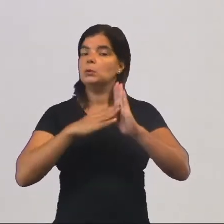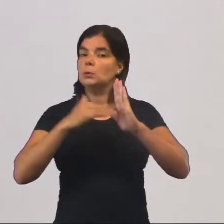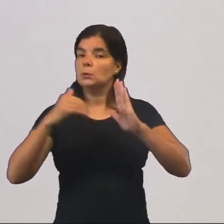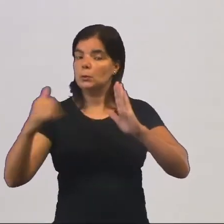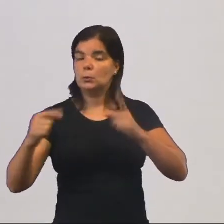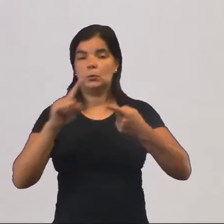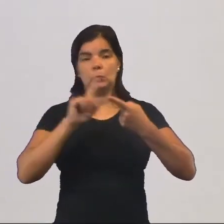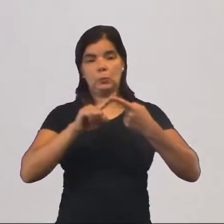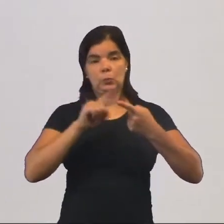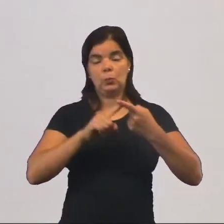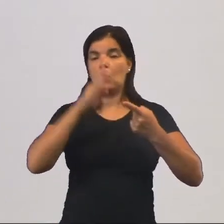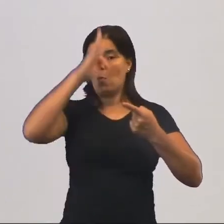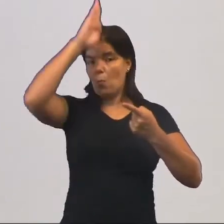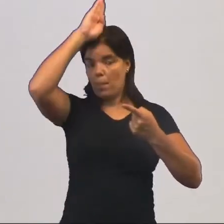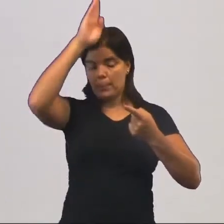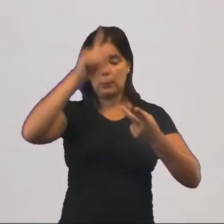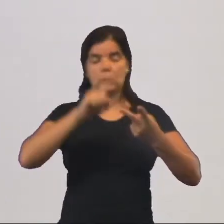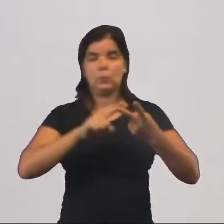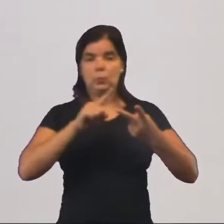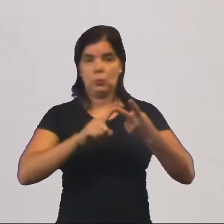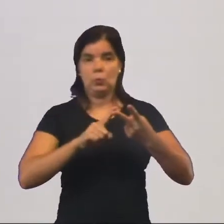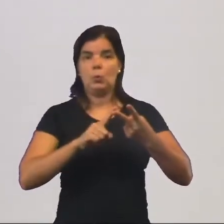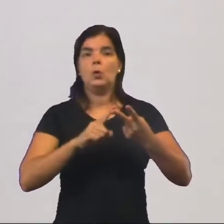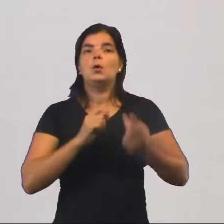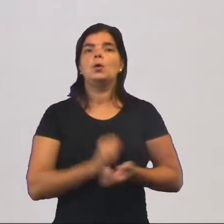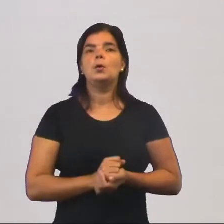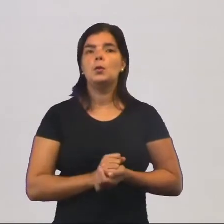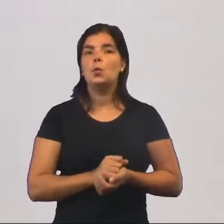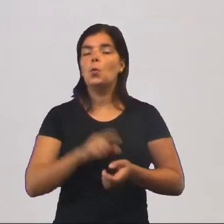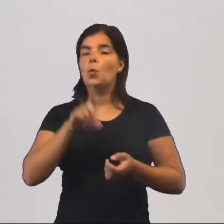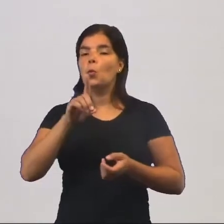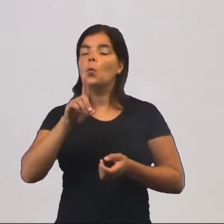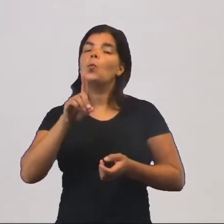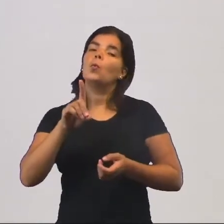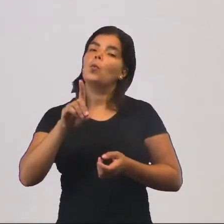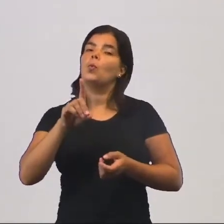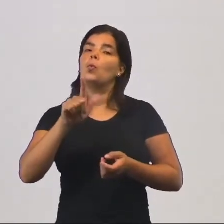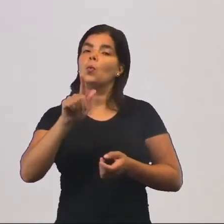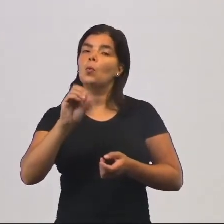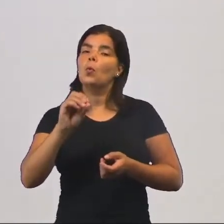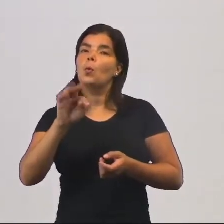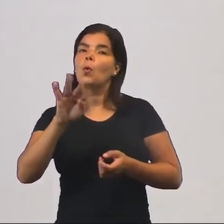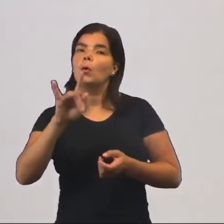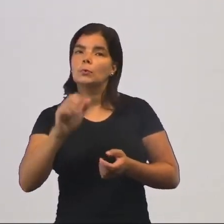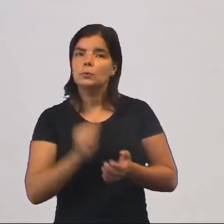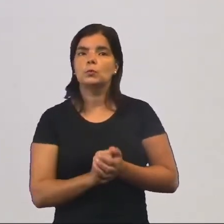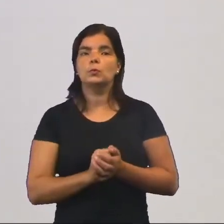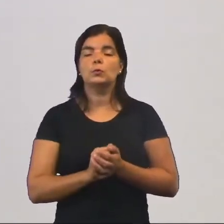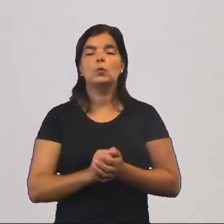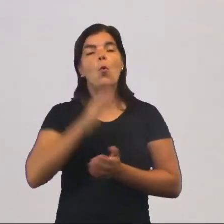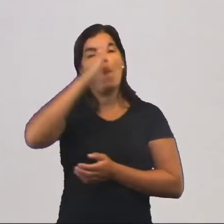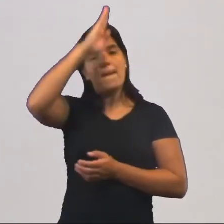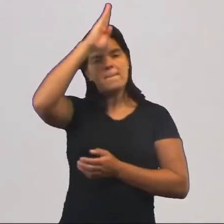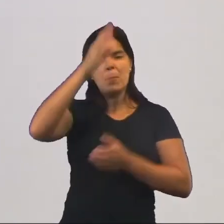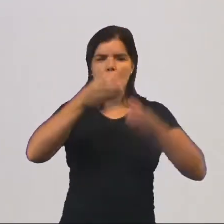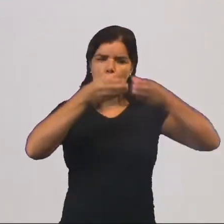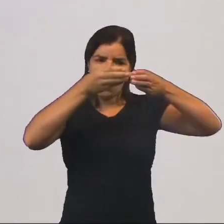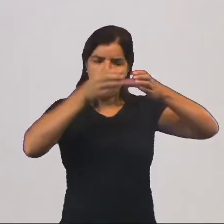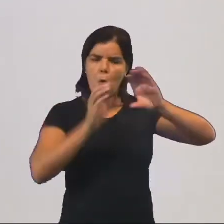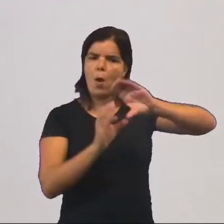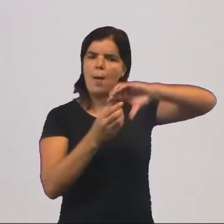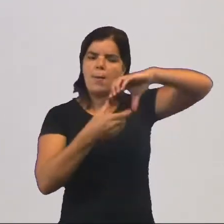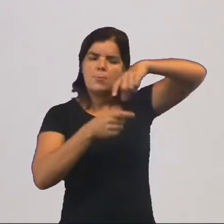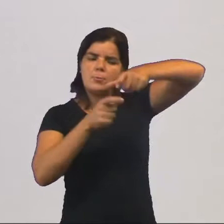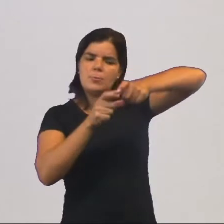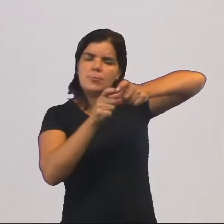catedrais, que era o românico e o gótico. O românico, ele tinha um estilo assim, com os pilares mais grossos, as